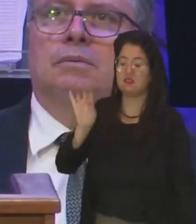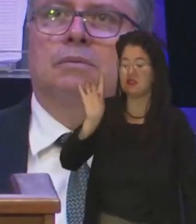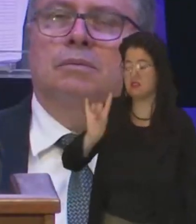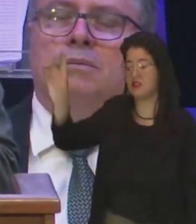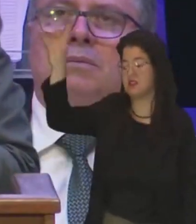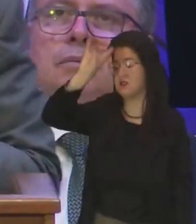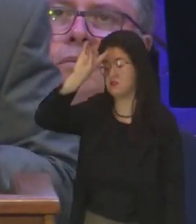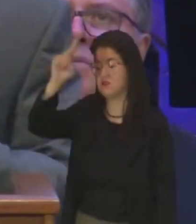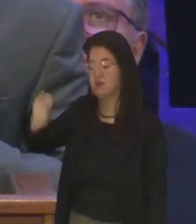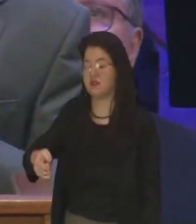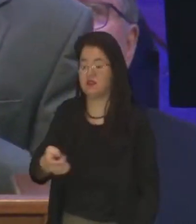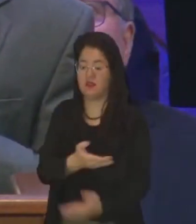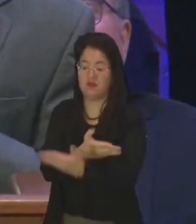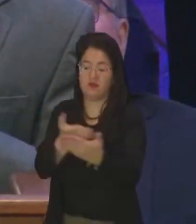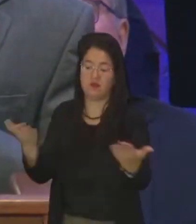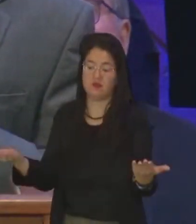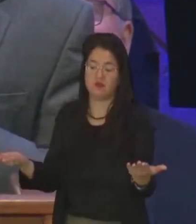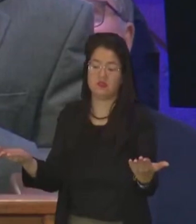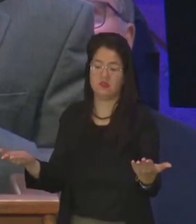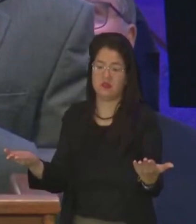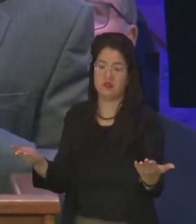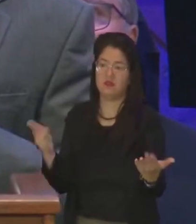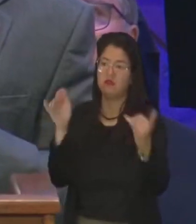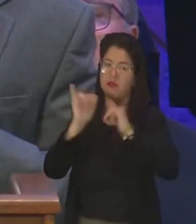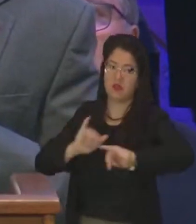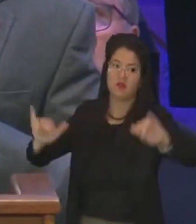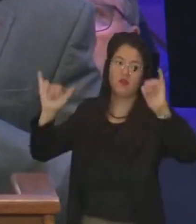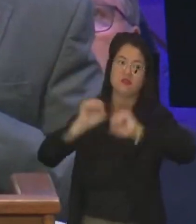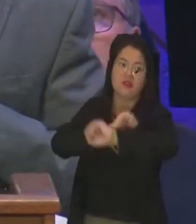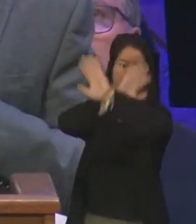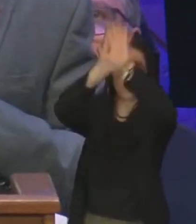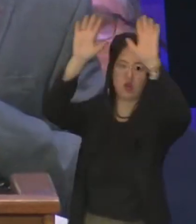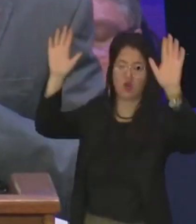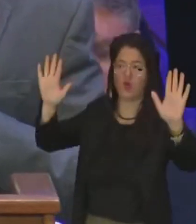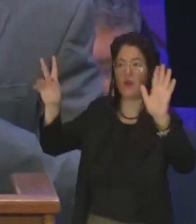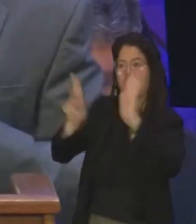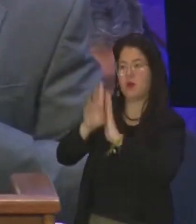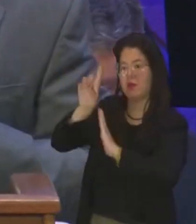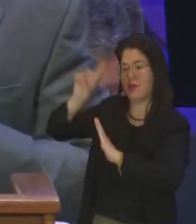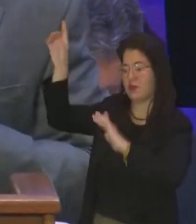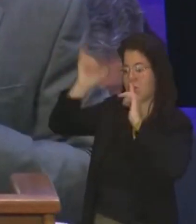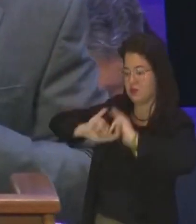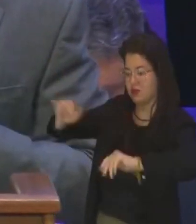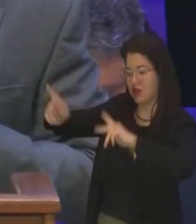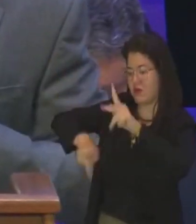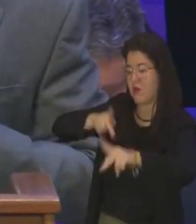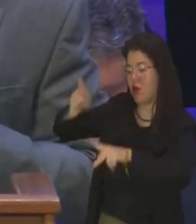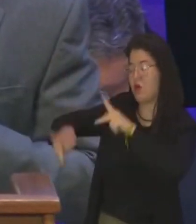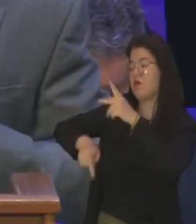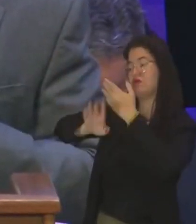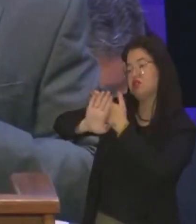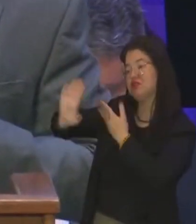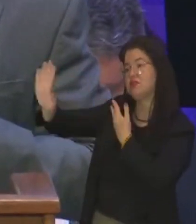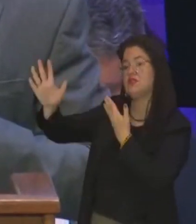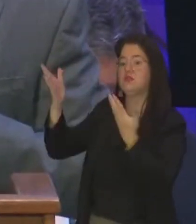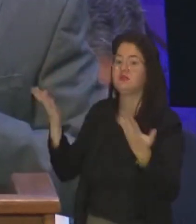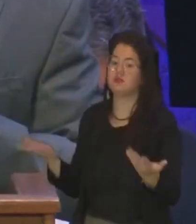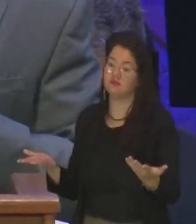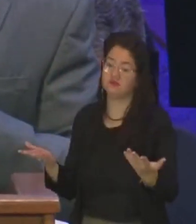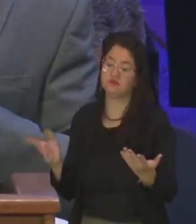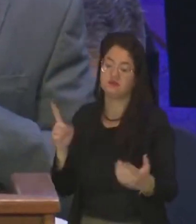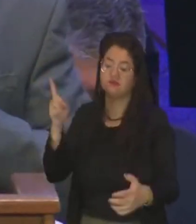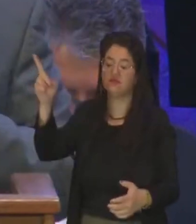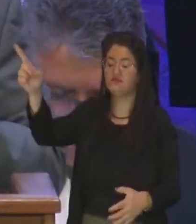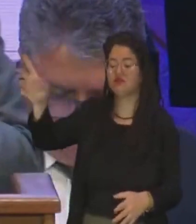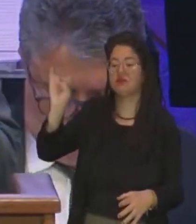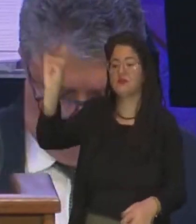você para ser aquele que vai anunciar a glória dele para esses povos distantes, e se Deus